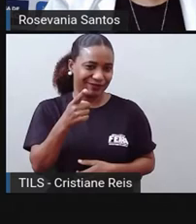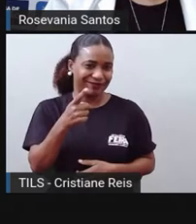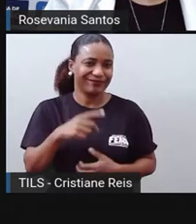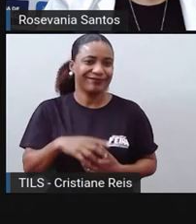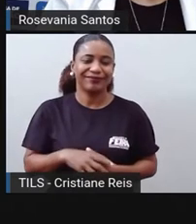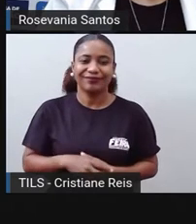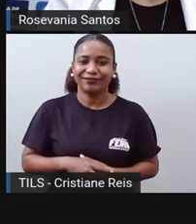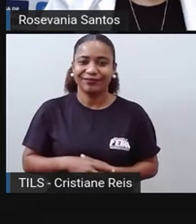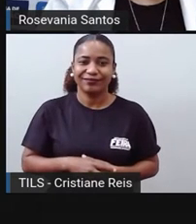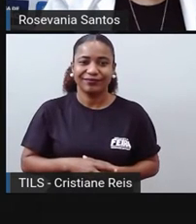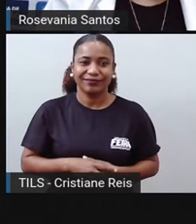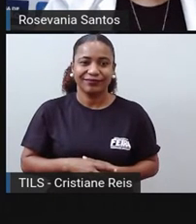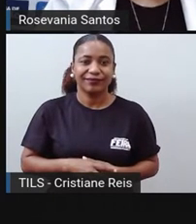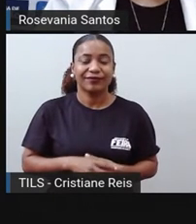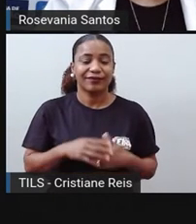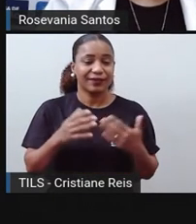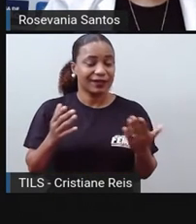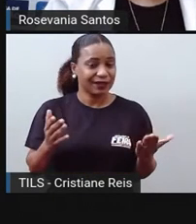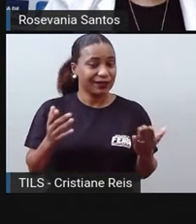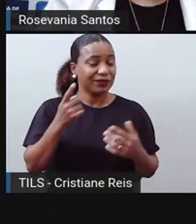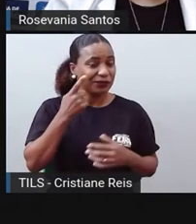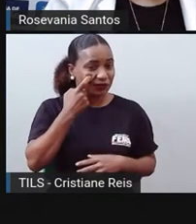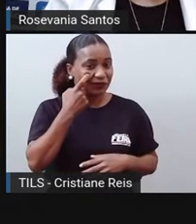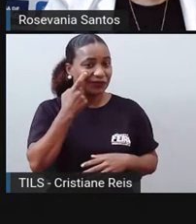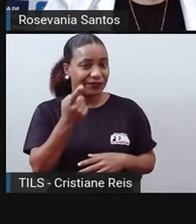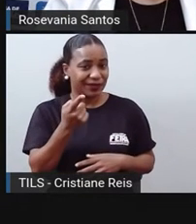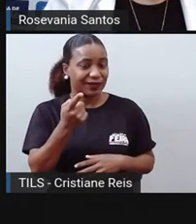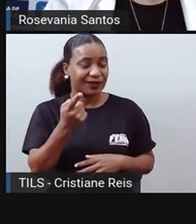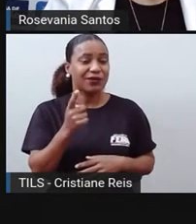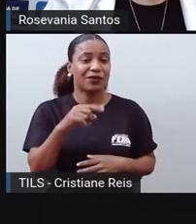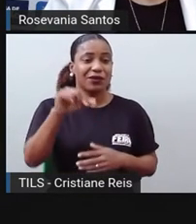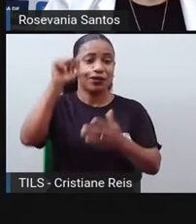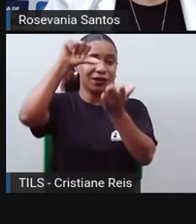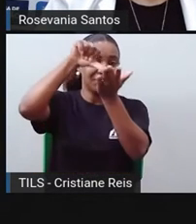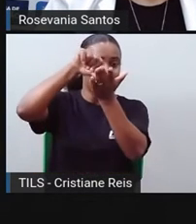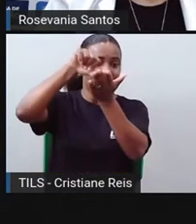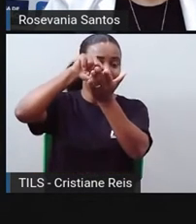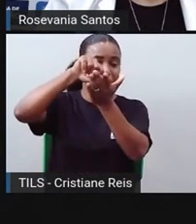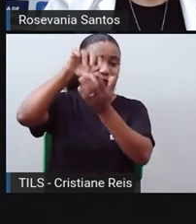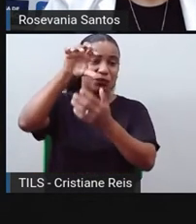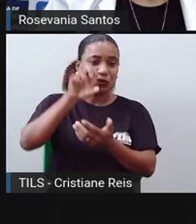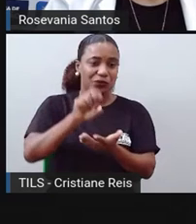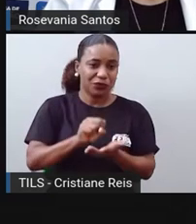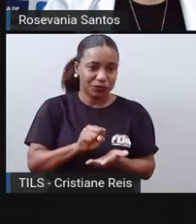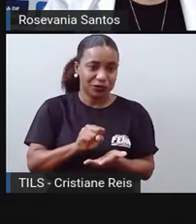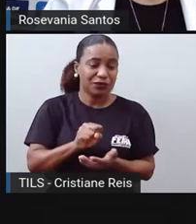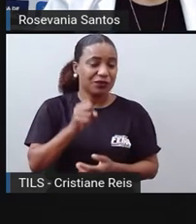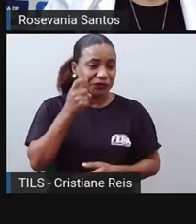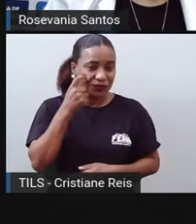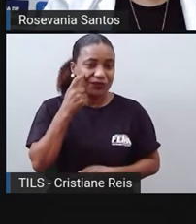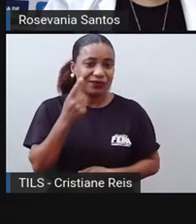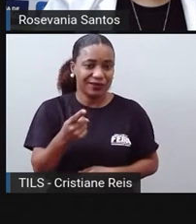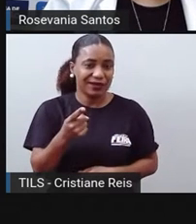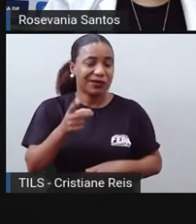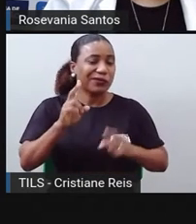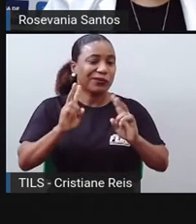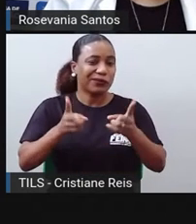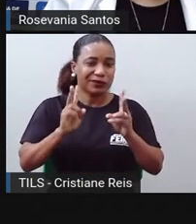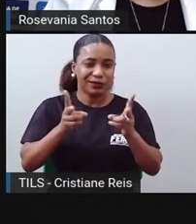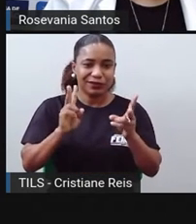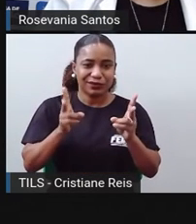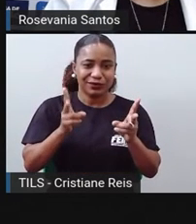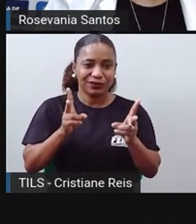ó. Em contrapartida, olha no Polo Sul, eu posso dar a volta que for, que ele vai continuar no